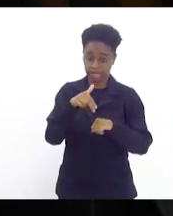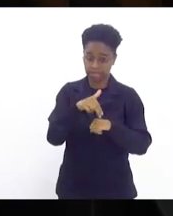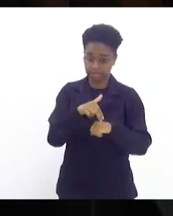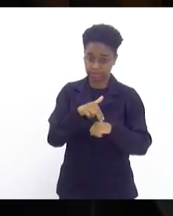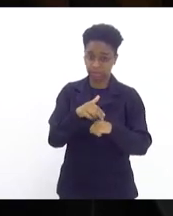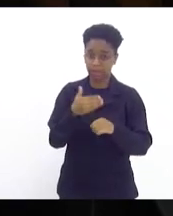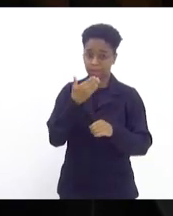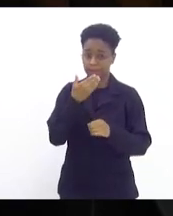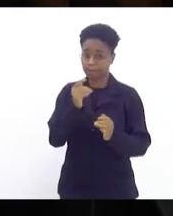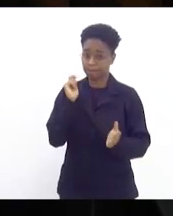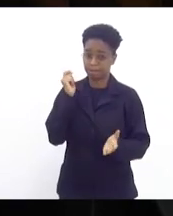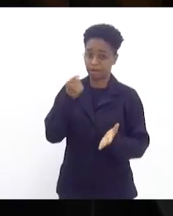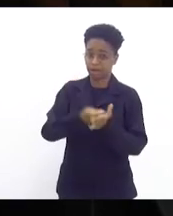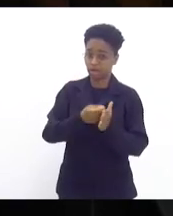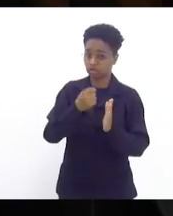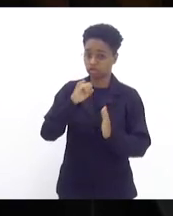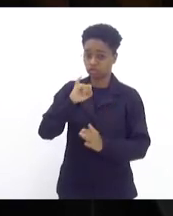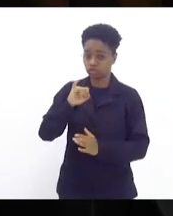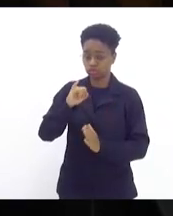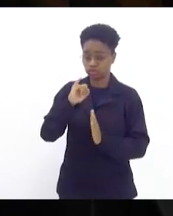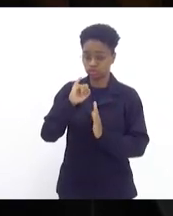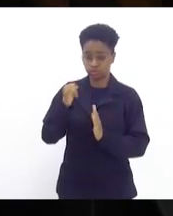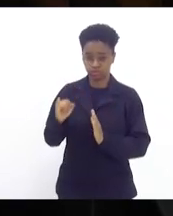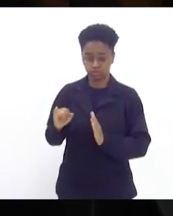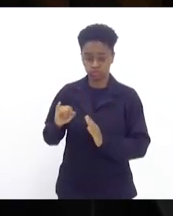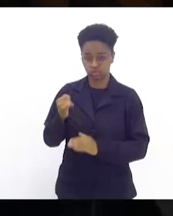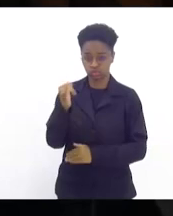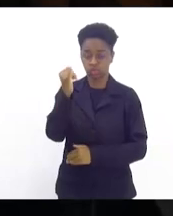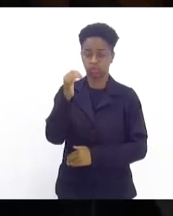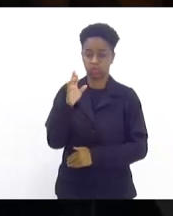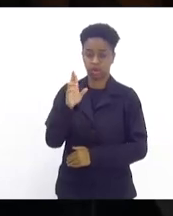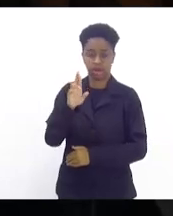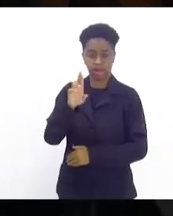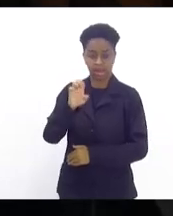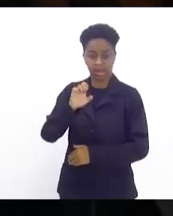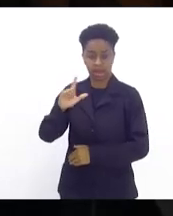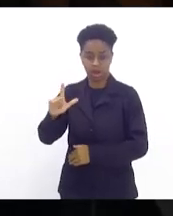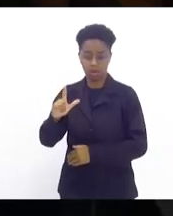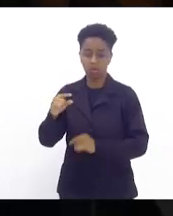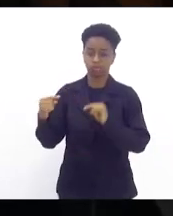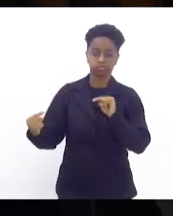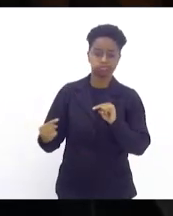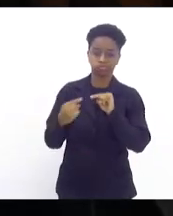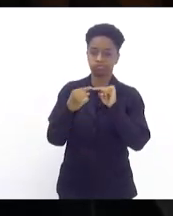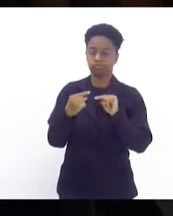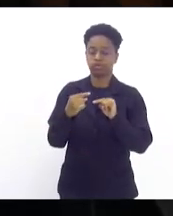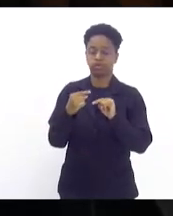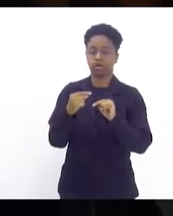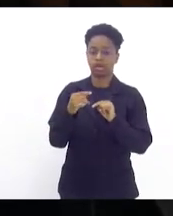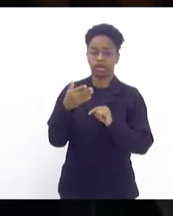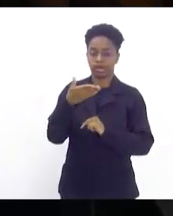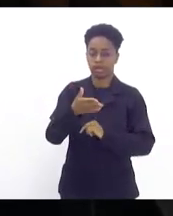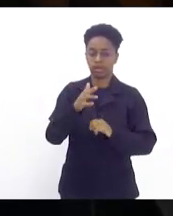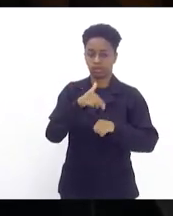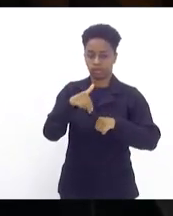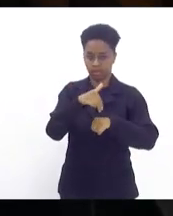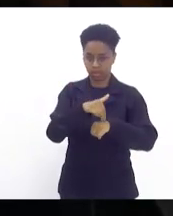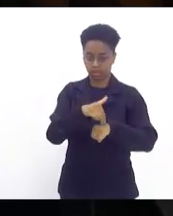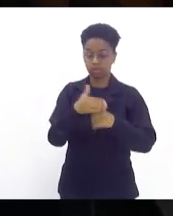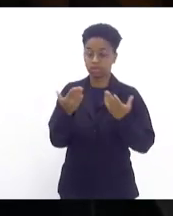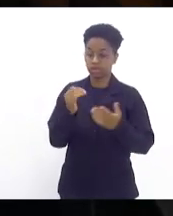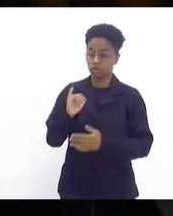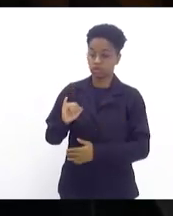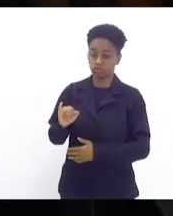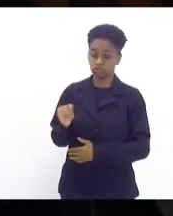taxa de juro Real no serviço da dívida do estado com a referida União aí os juros